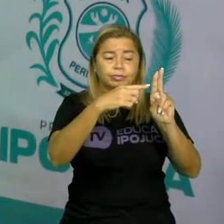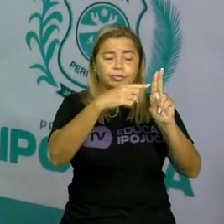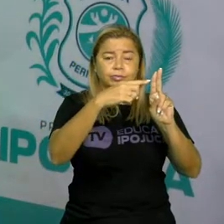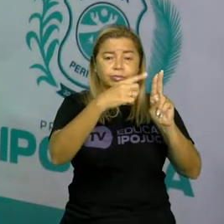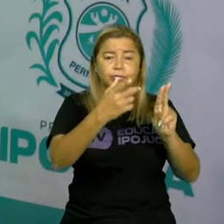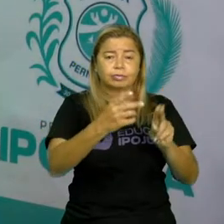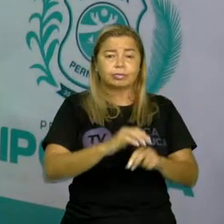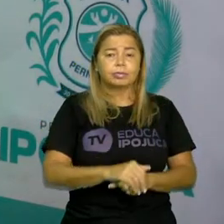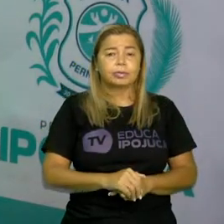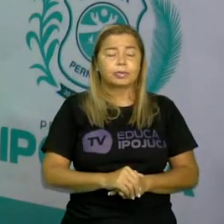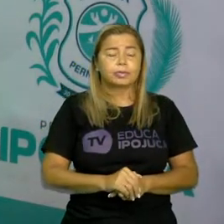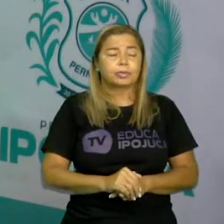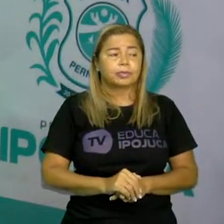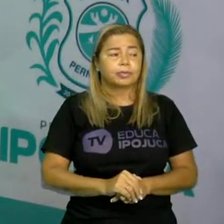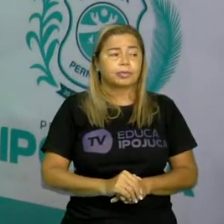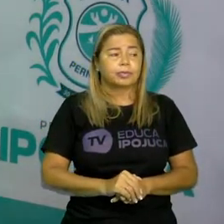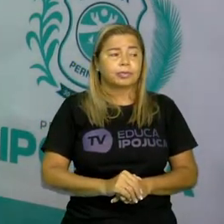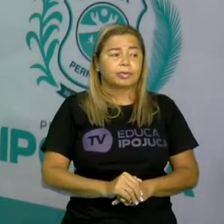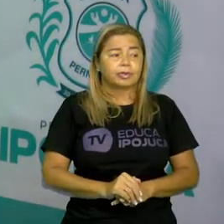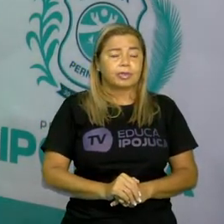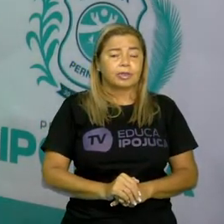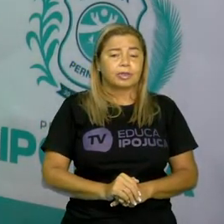5 que representa as 5 dezenas.